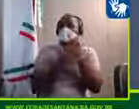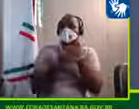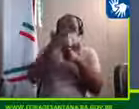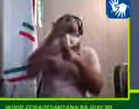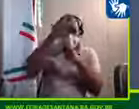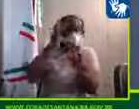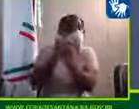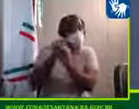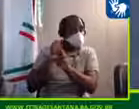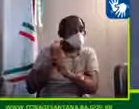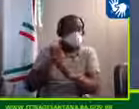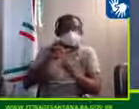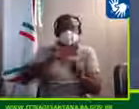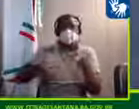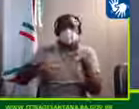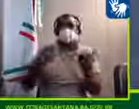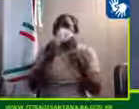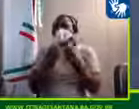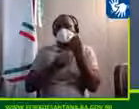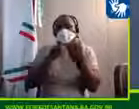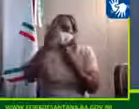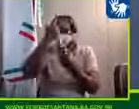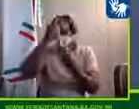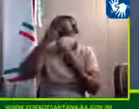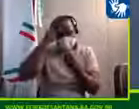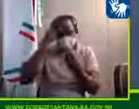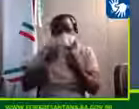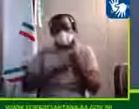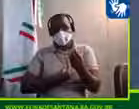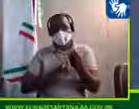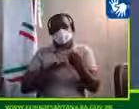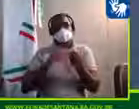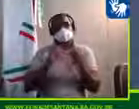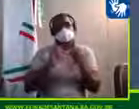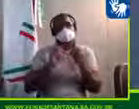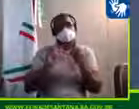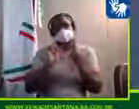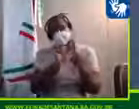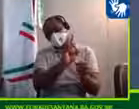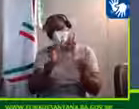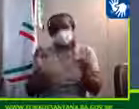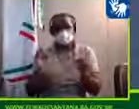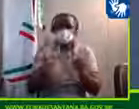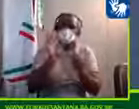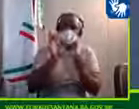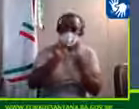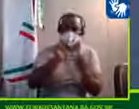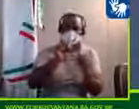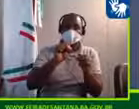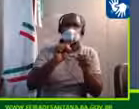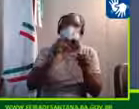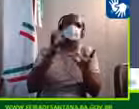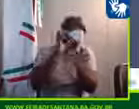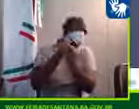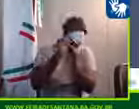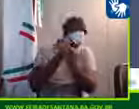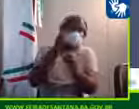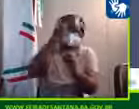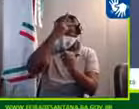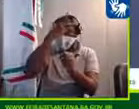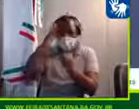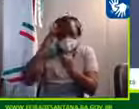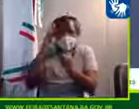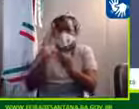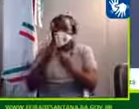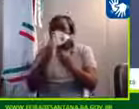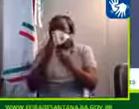além da população flutuante que ainda chega e sai em Feira de Santana. A quantidade de casos de pessoas